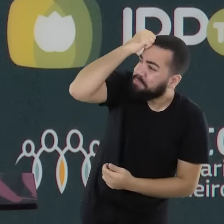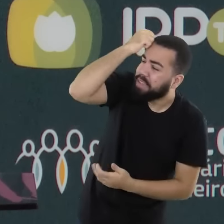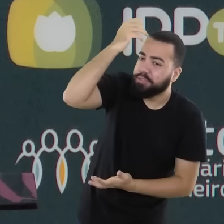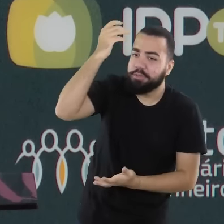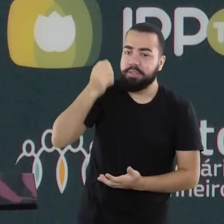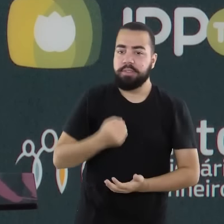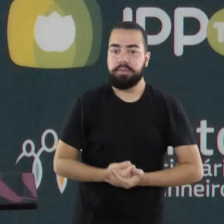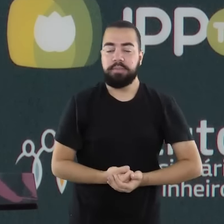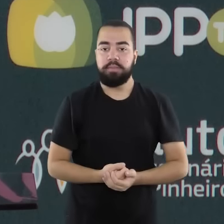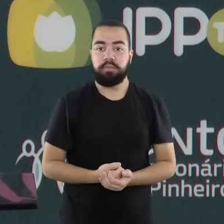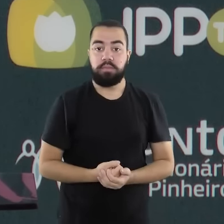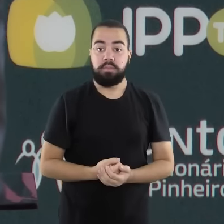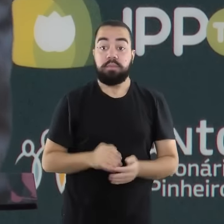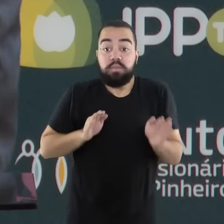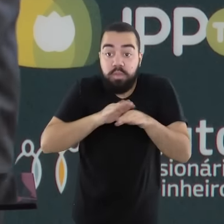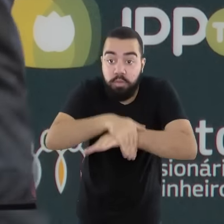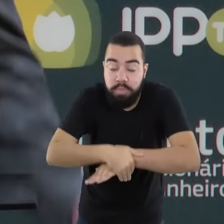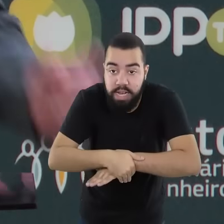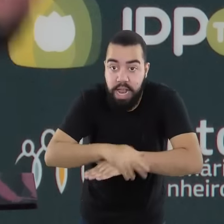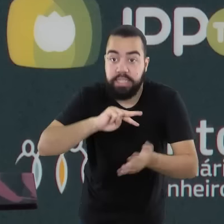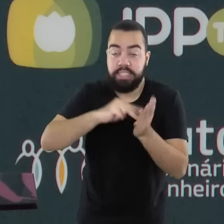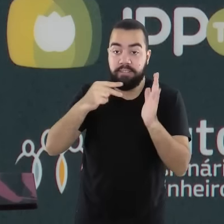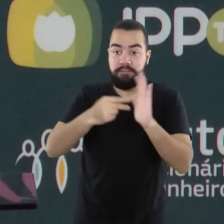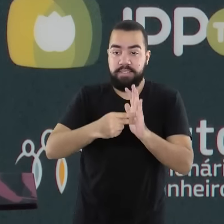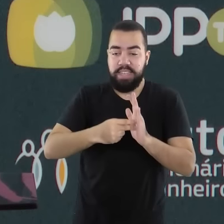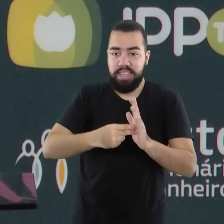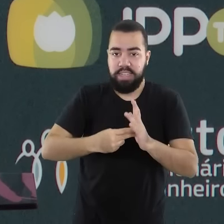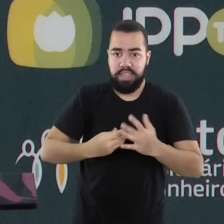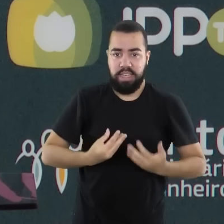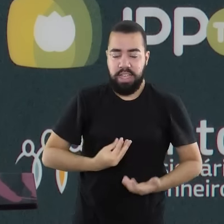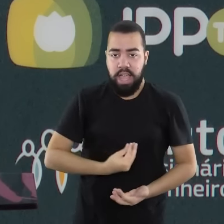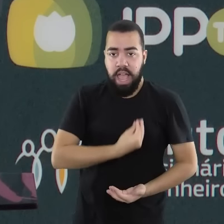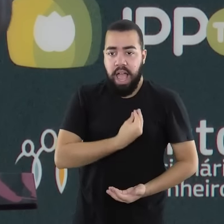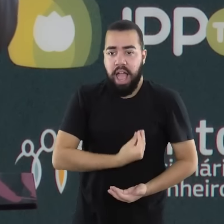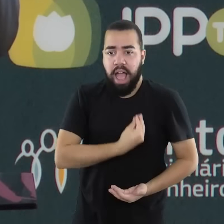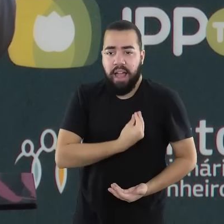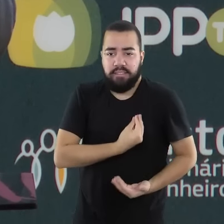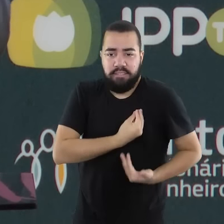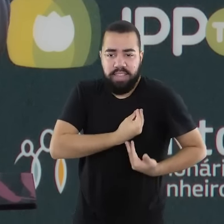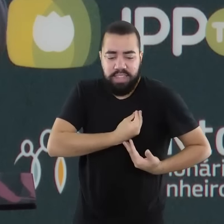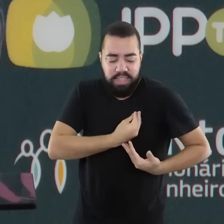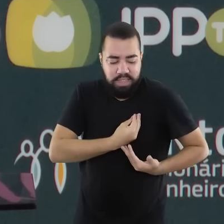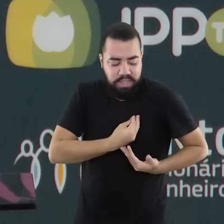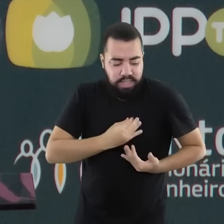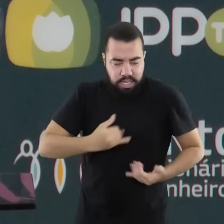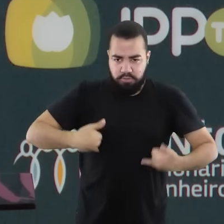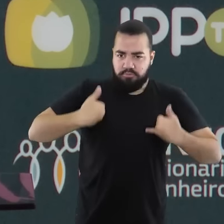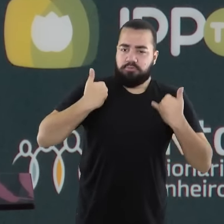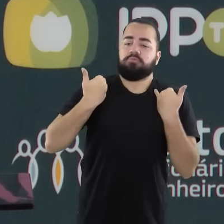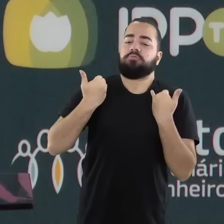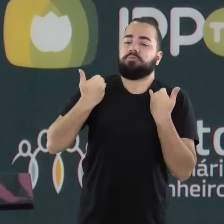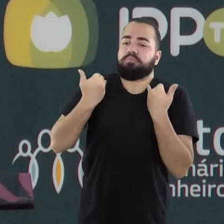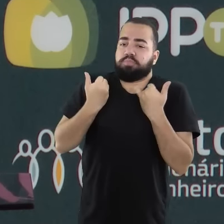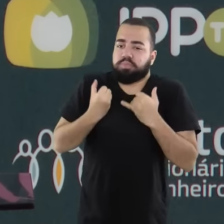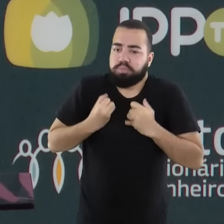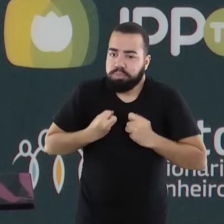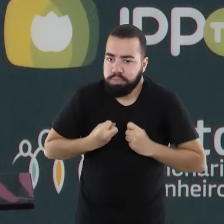Humilhar, meus amados irmãos, é o ato de esvaziamento da soberba e do orgulho.